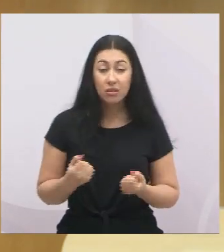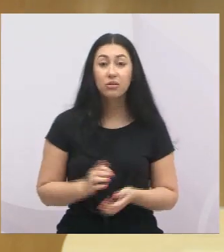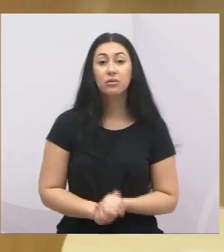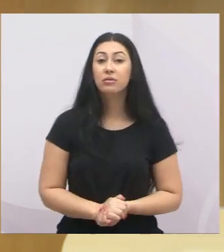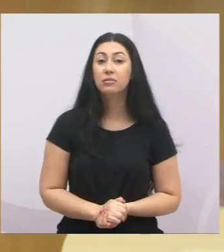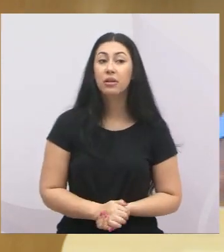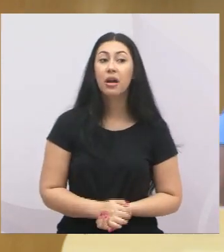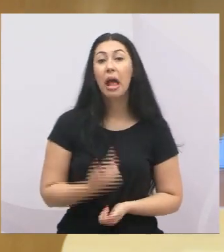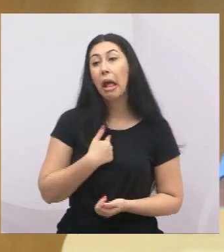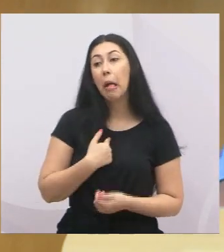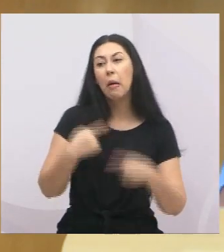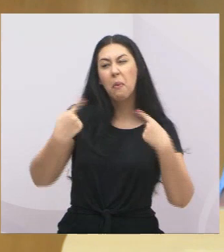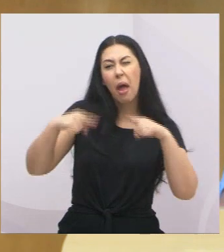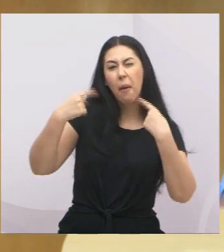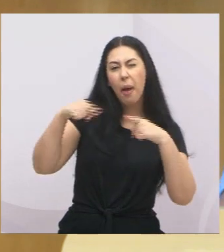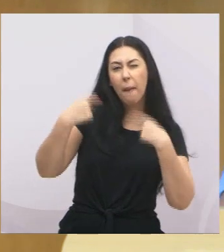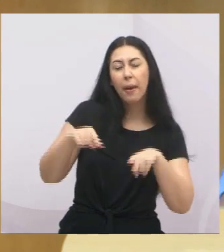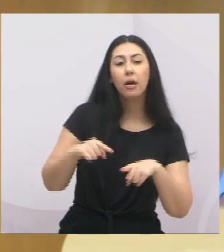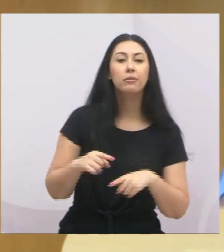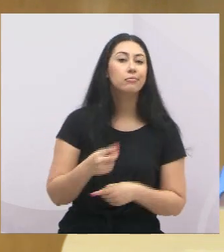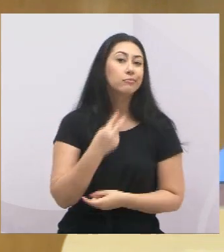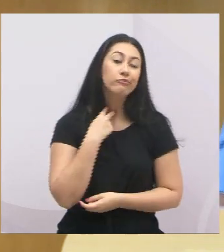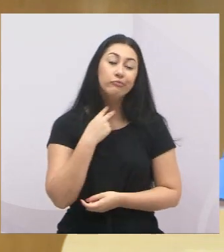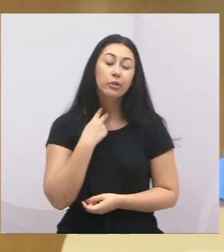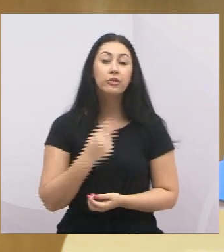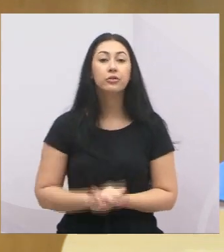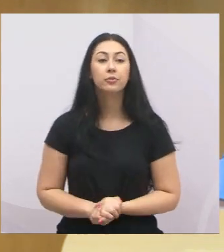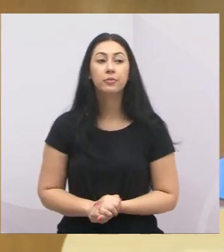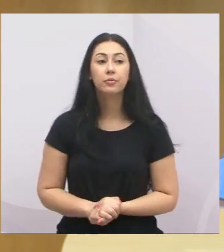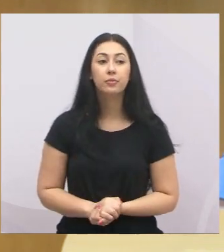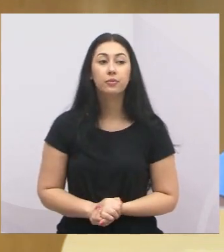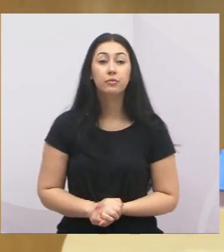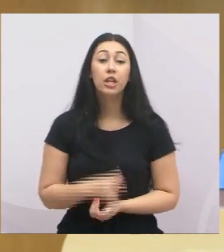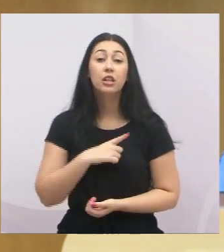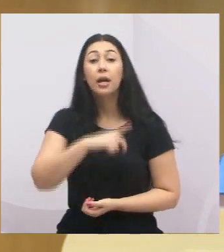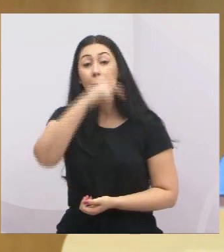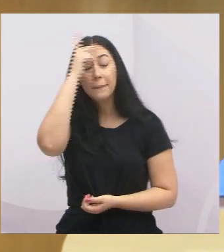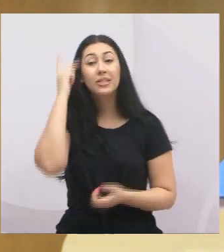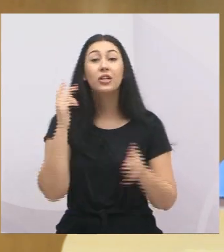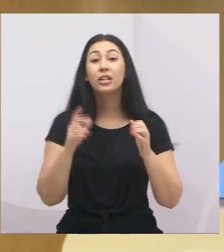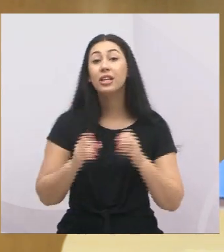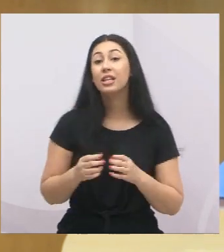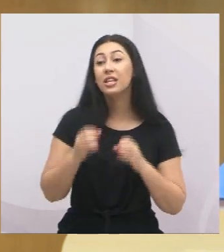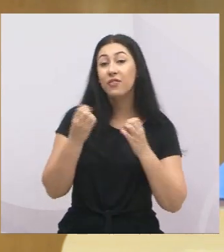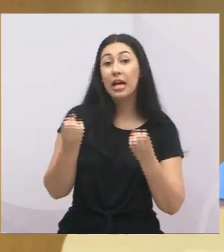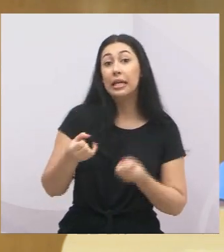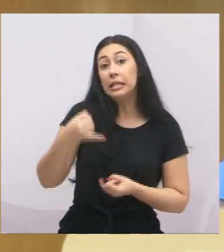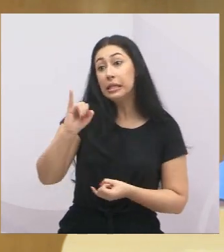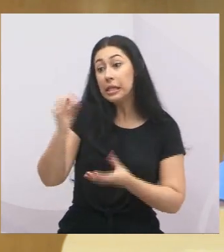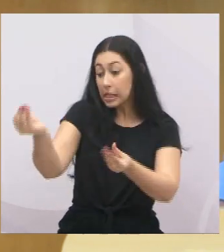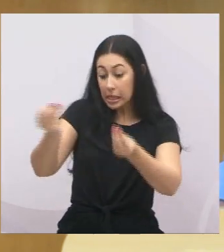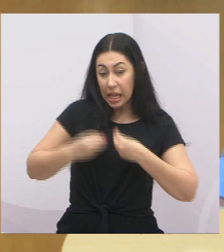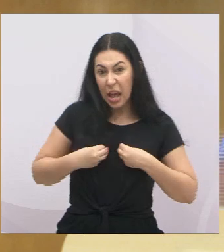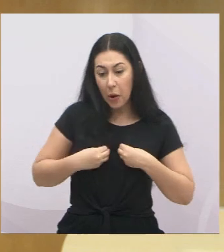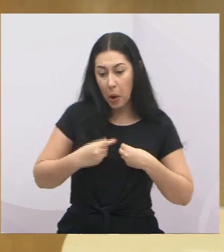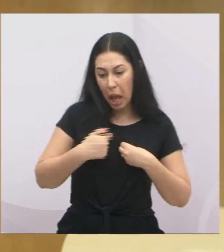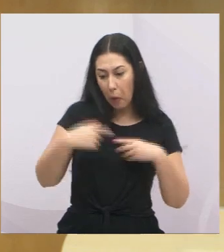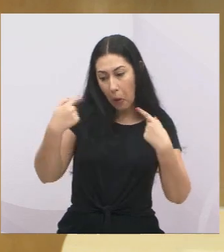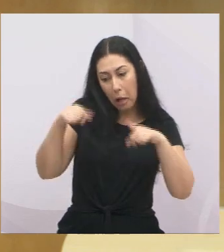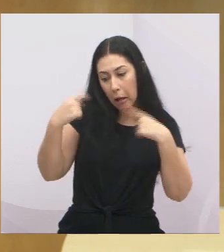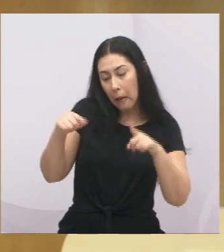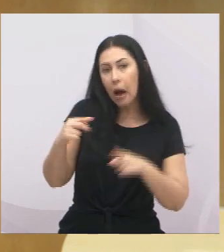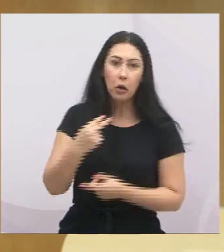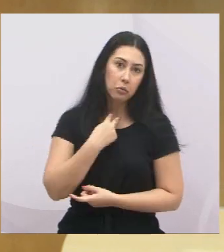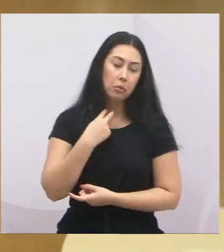não tem como contestar. Tem um ditado, Aderbal, que diz que cavalo dado não se repara os dentes. Mas às